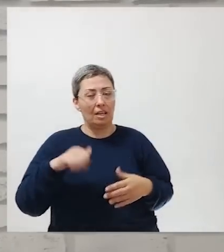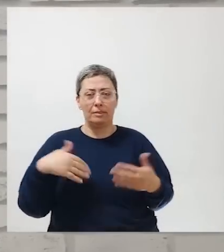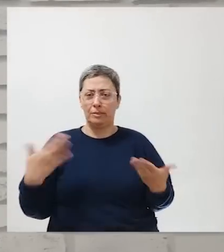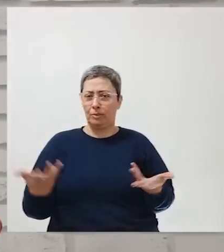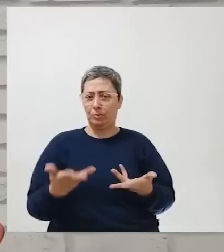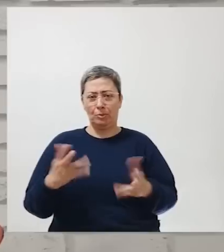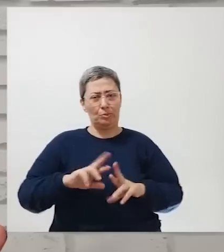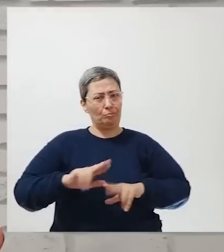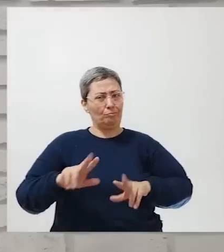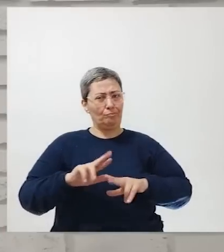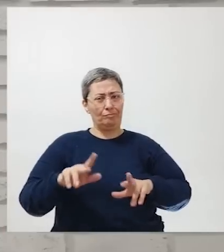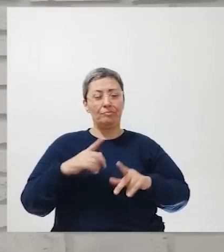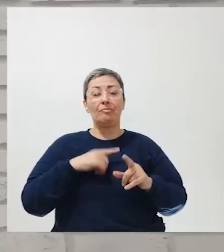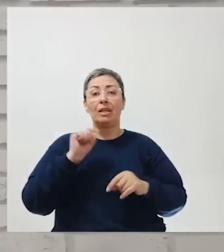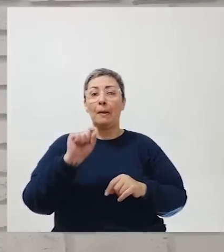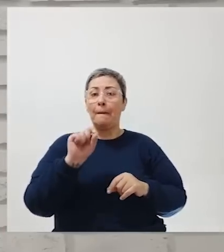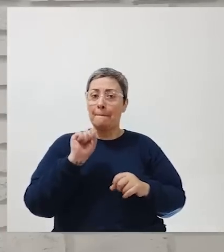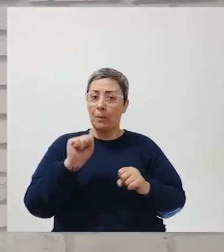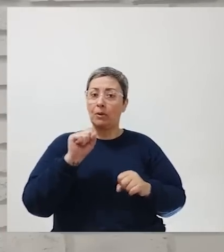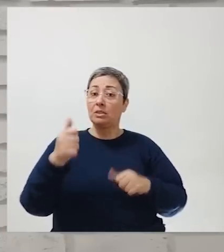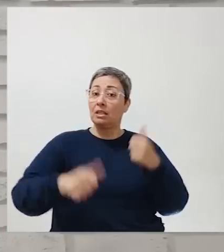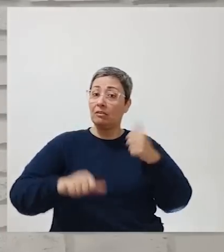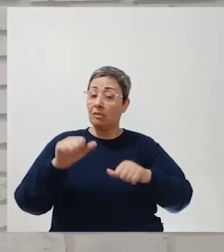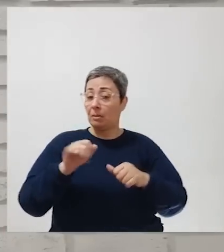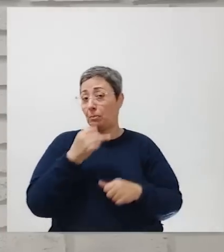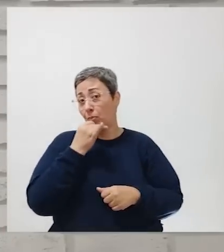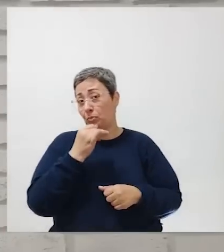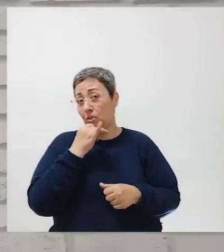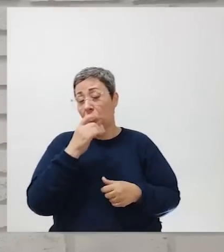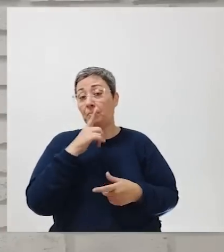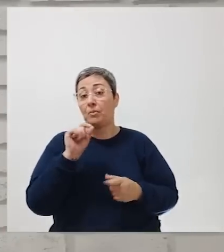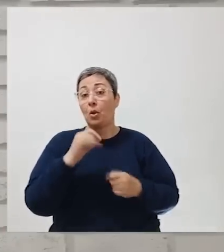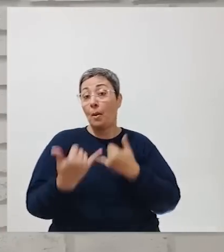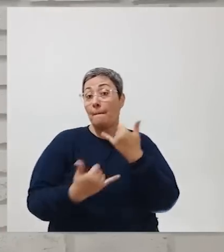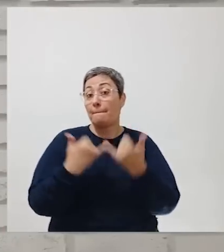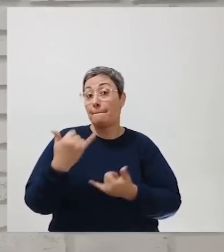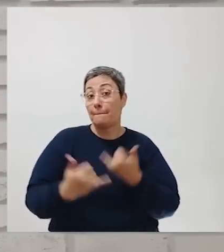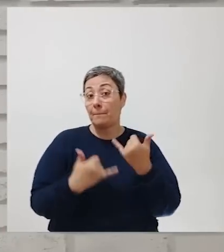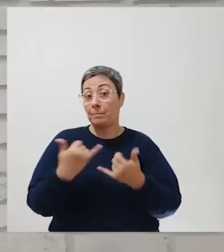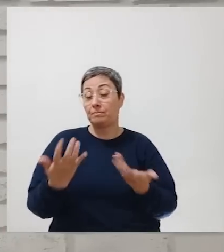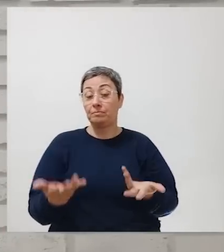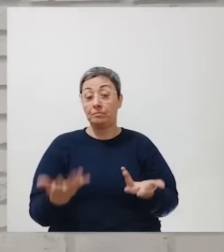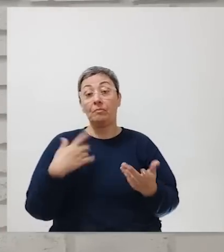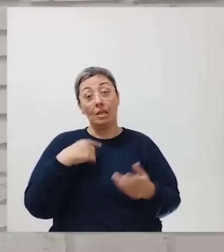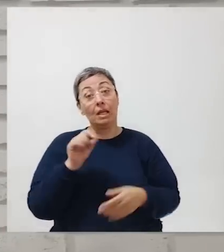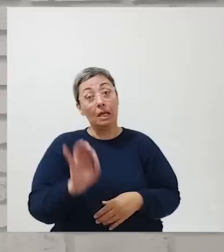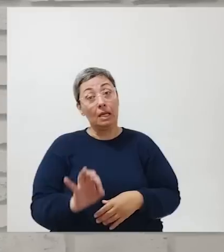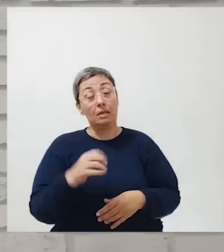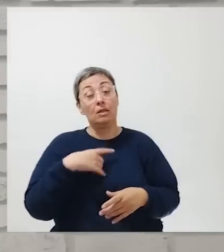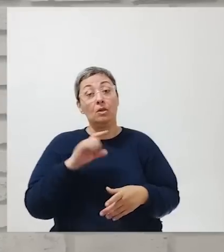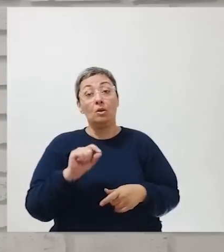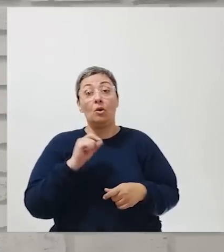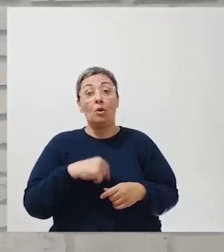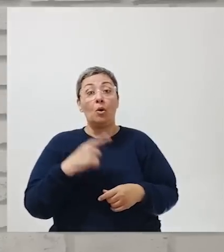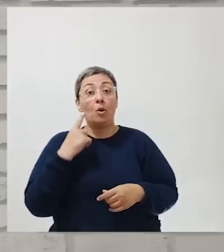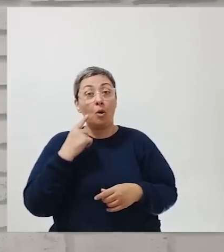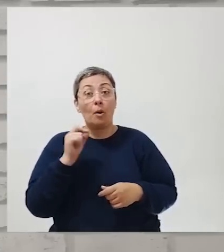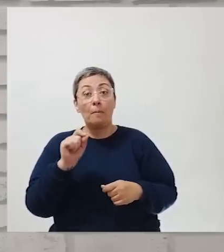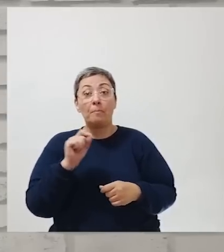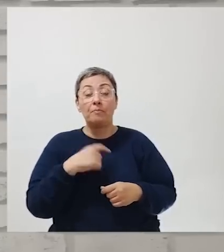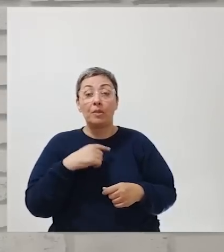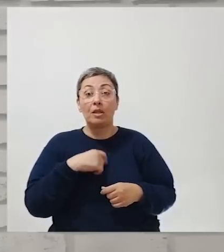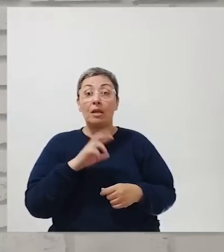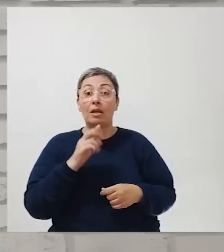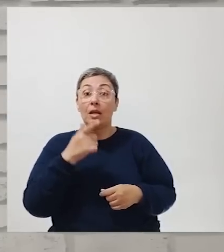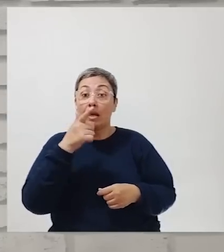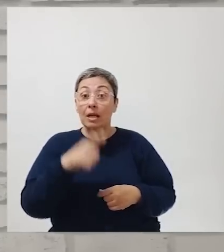em dia não é bem assim. Eu posso avaliar, por exemplo, por meio de uma brincadeira. Isso mesmo. Escutaram bem?